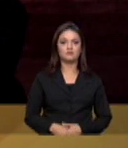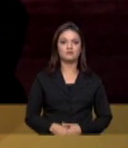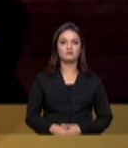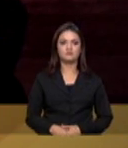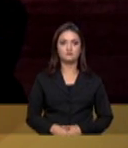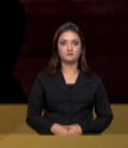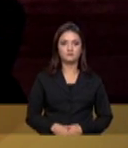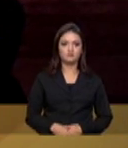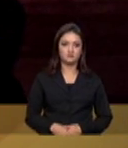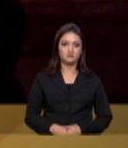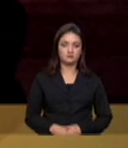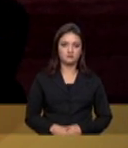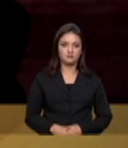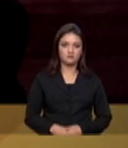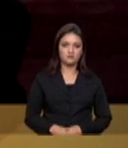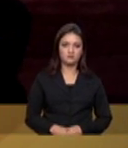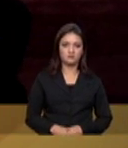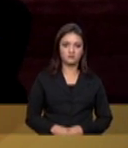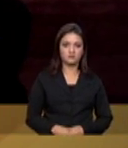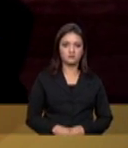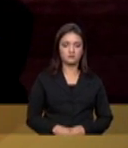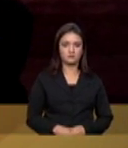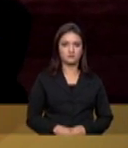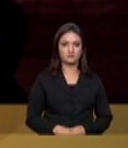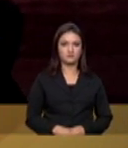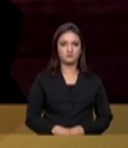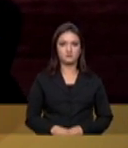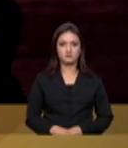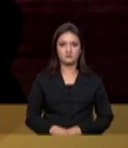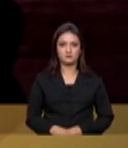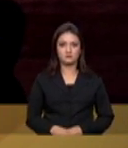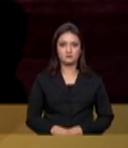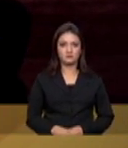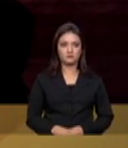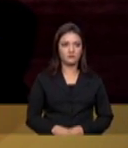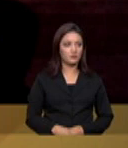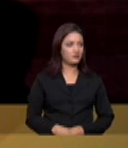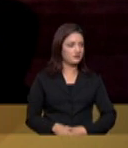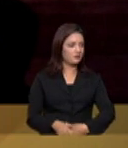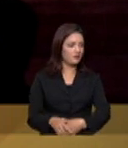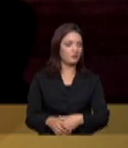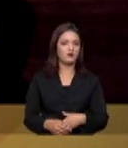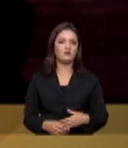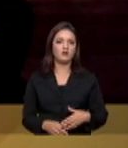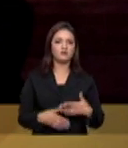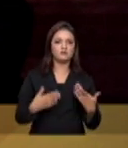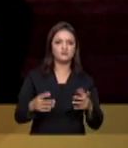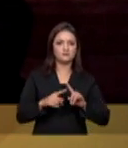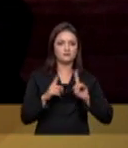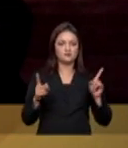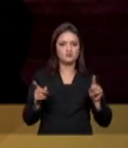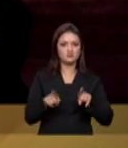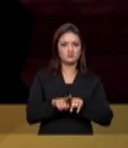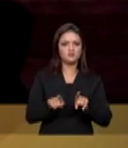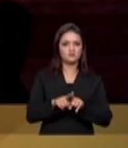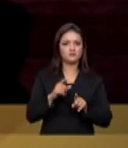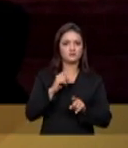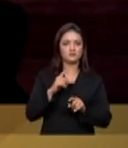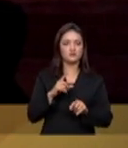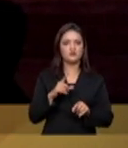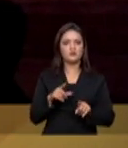ademais senhor presidente eminentes ministros eminentes ministros assento ainda a questão